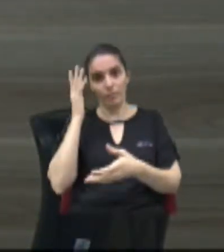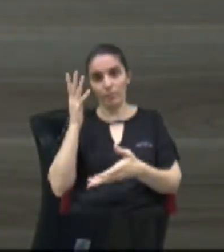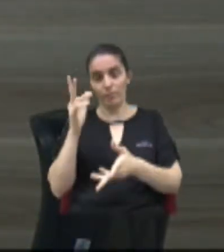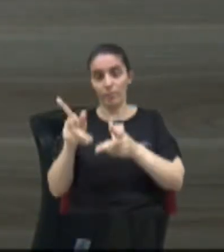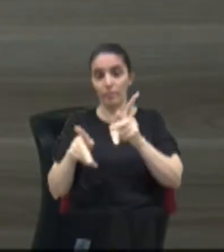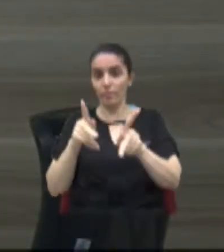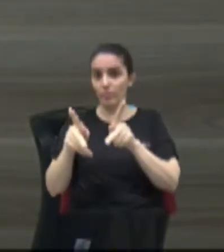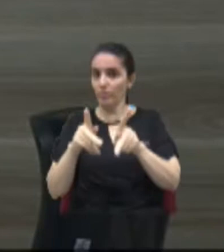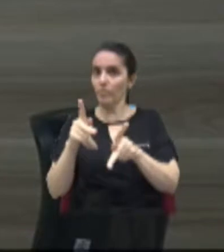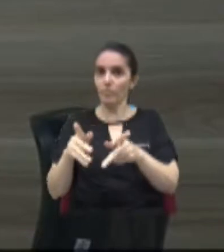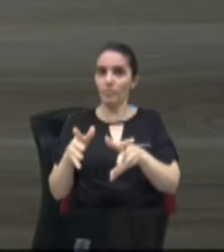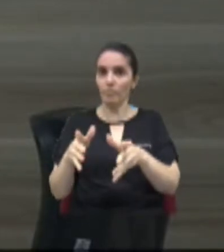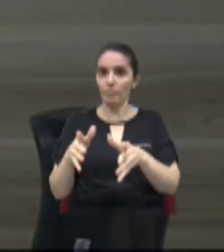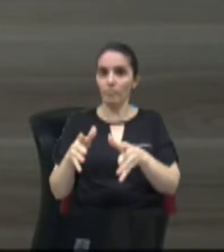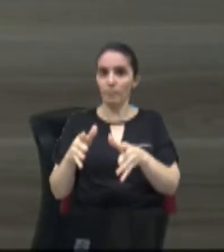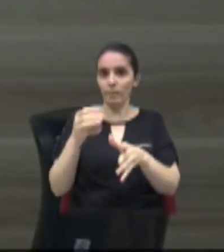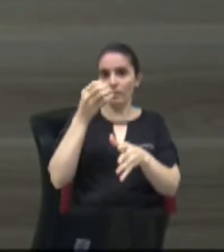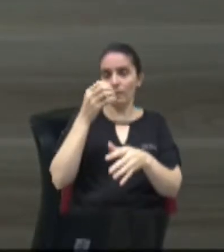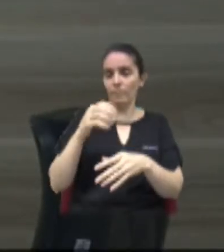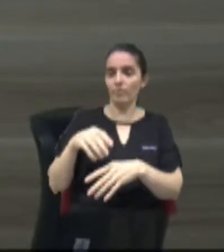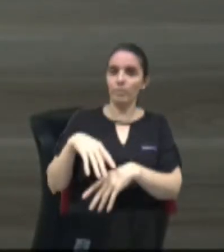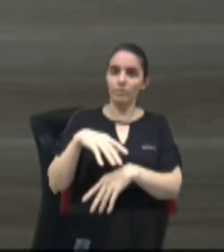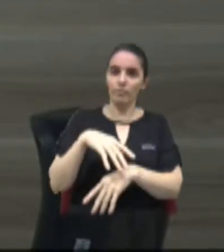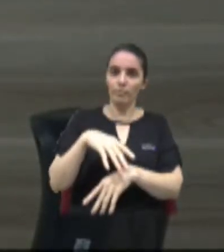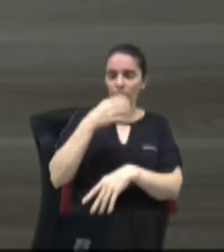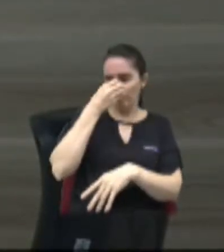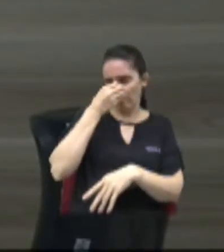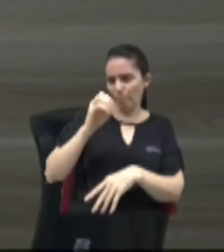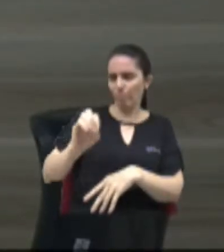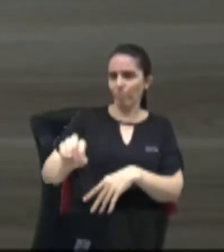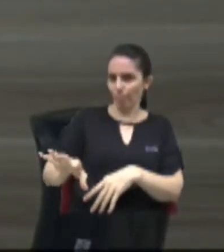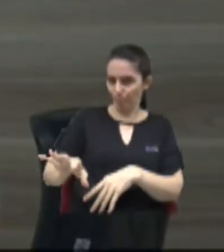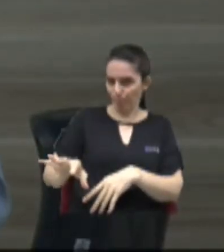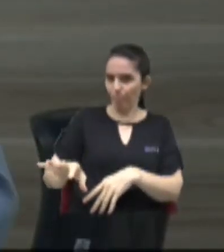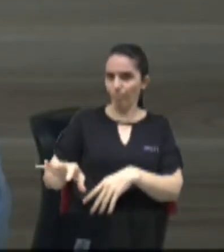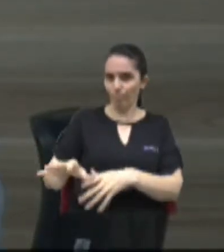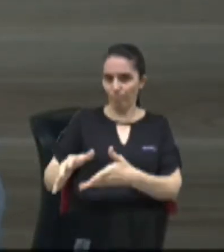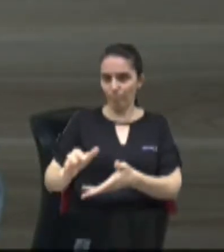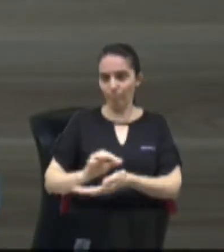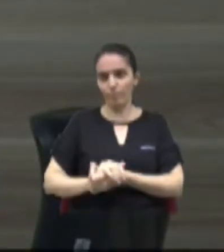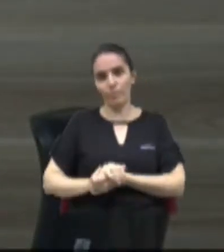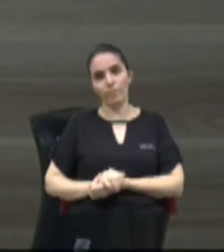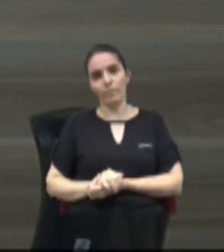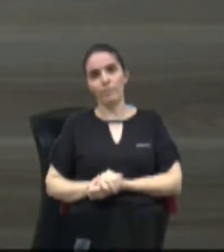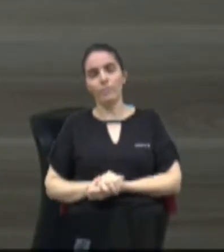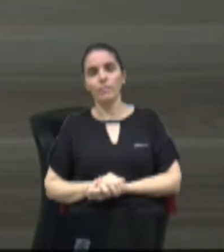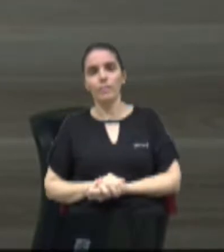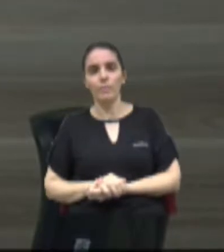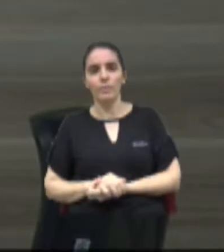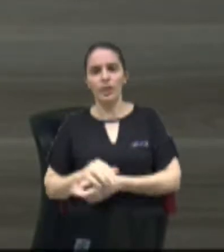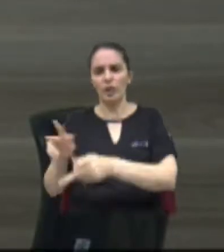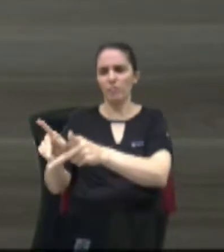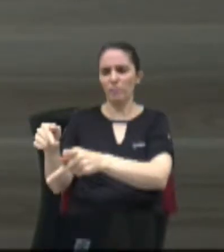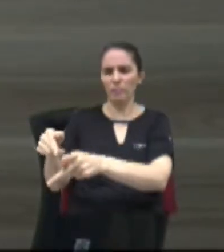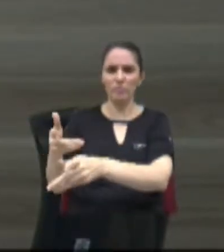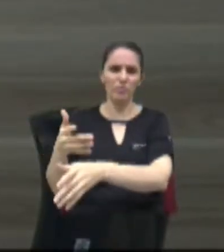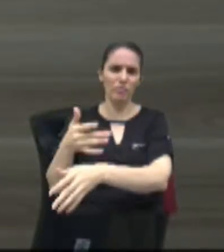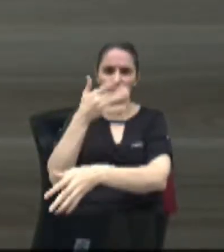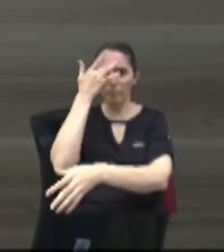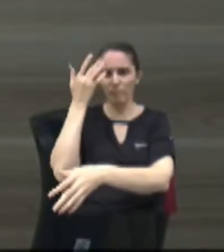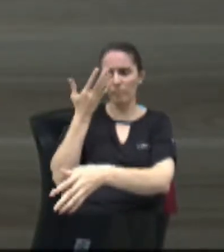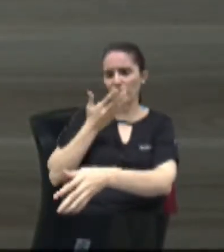Vou fazer um apanhado aí do discurso de todos os vereadores e dizer que em nenhum momento, o vereador Newton Santos,